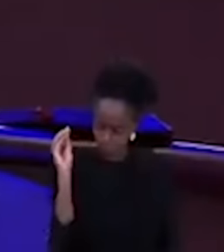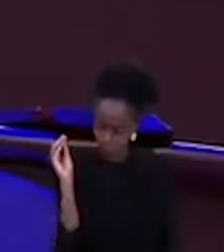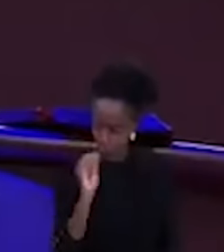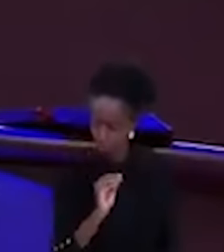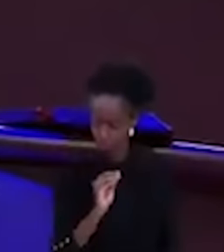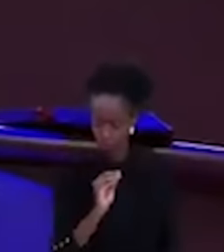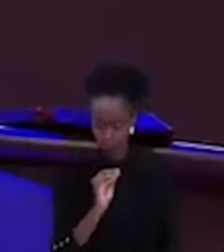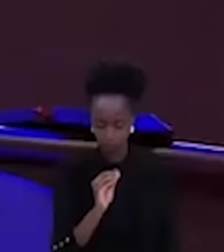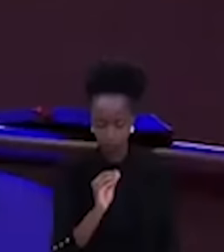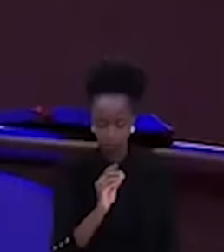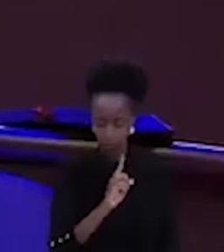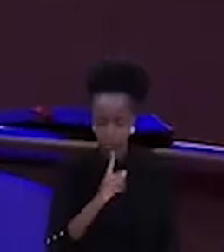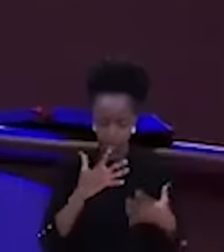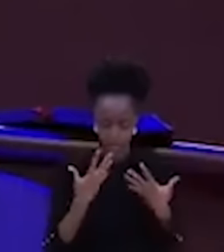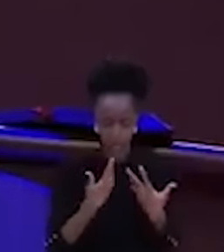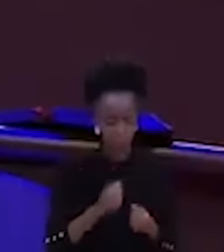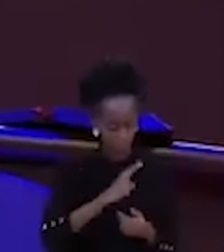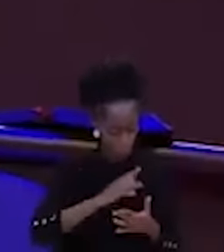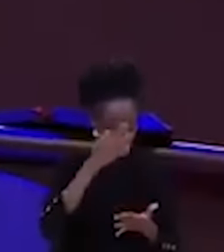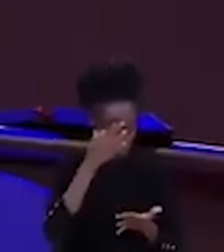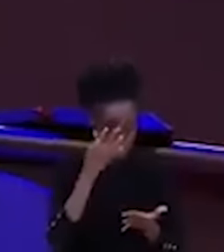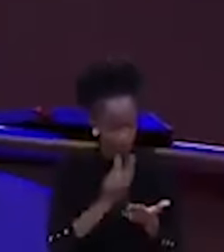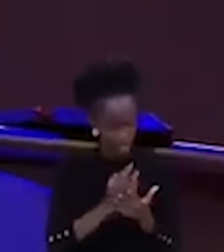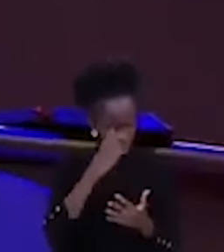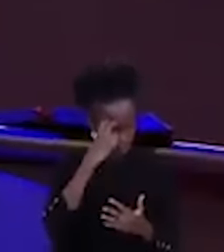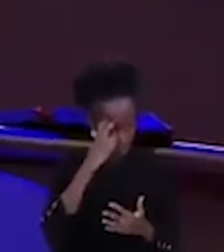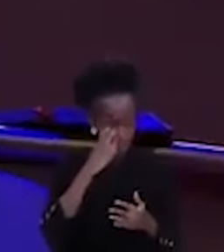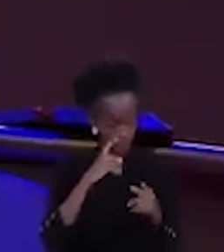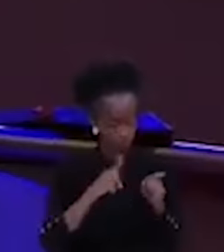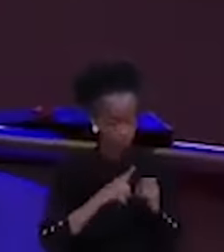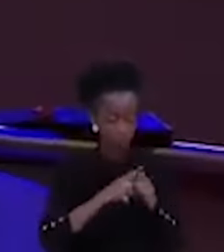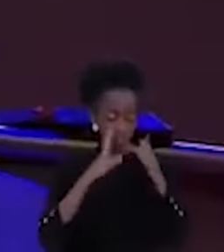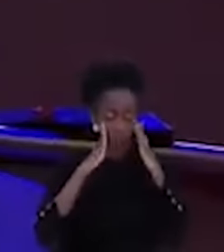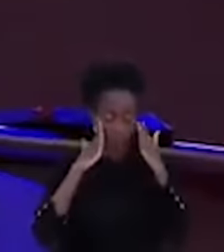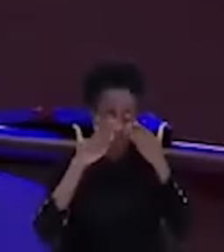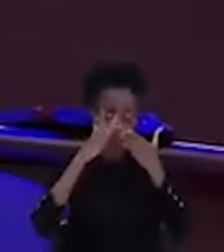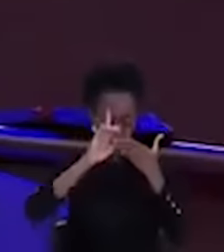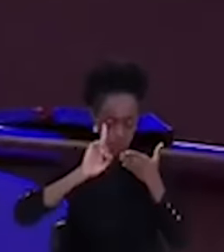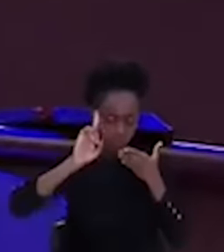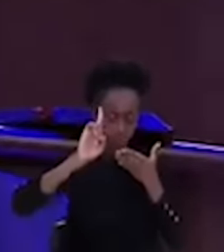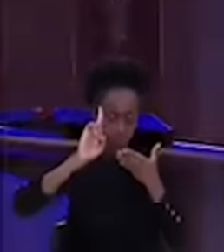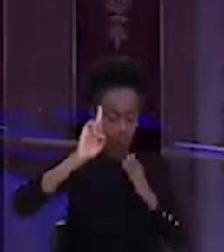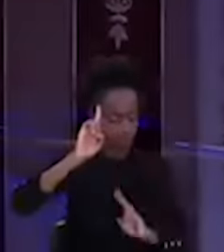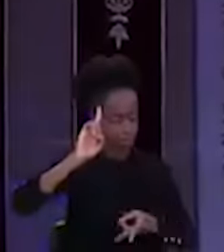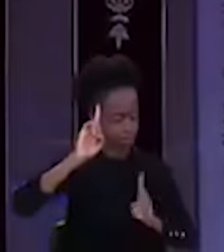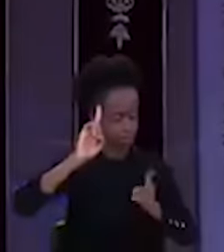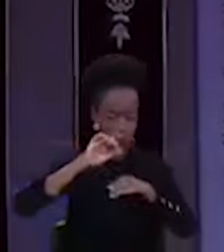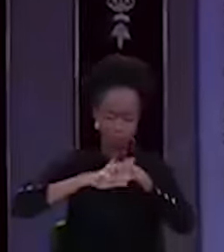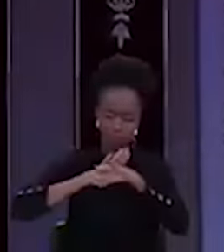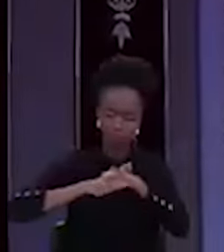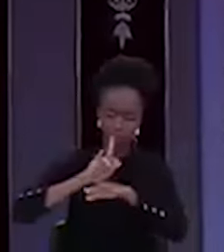diabo. Use a sua fé inteligente, concentre a sua fé e continue